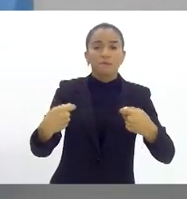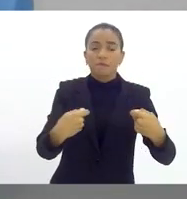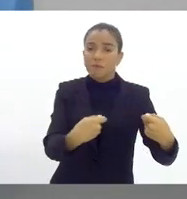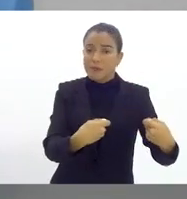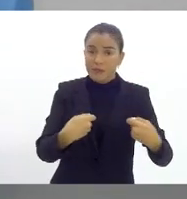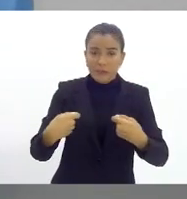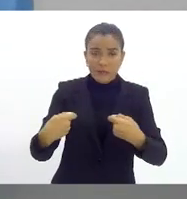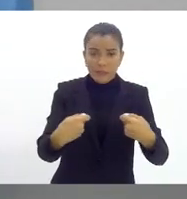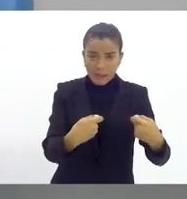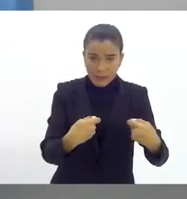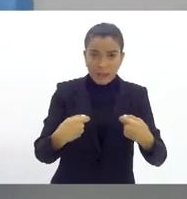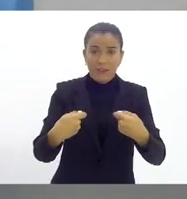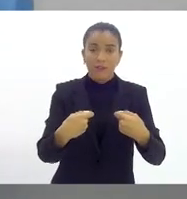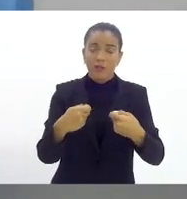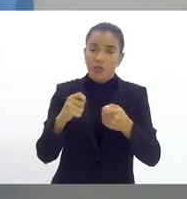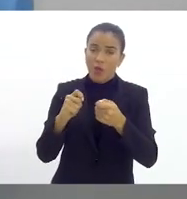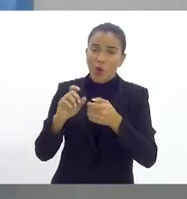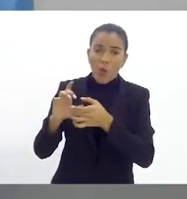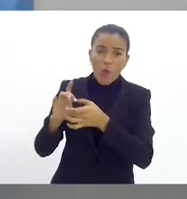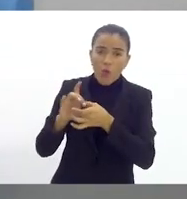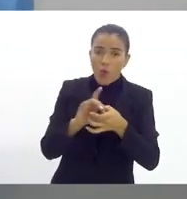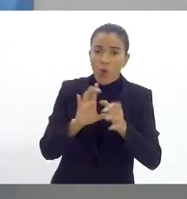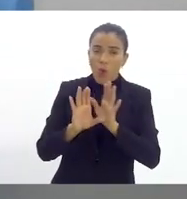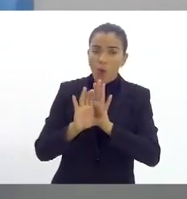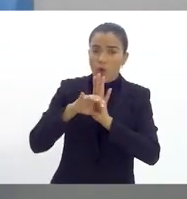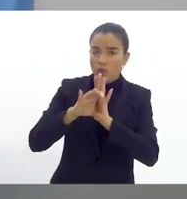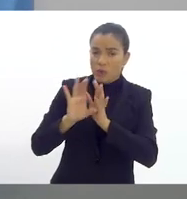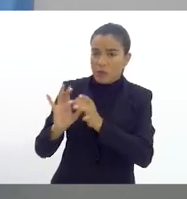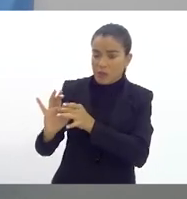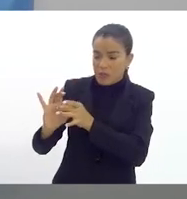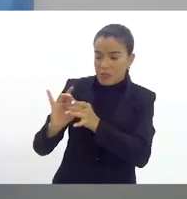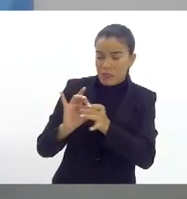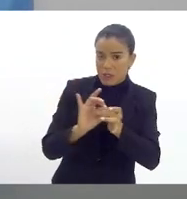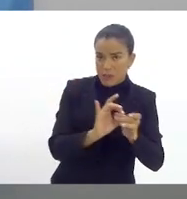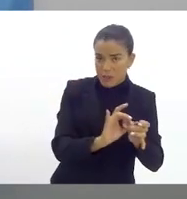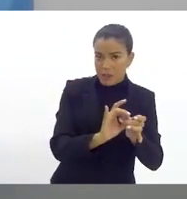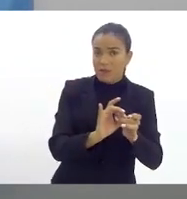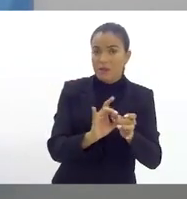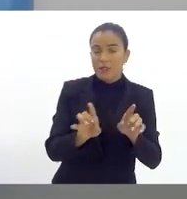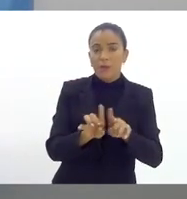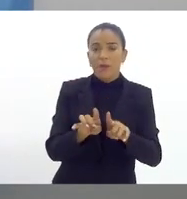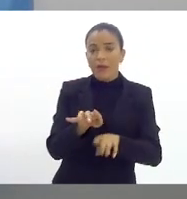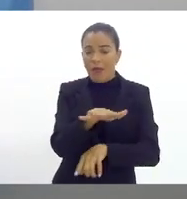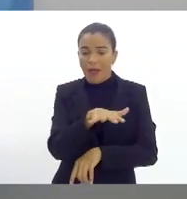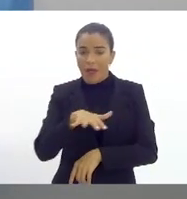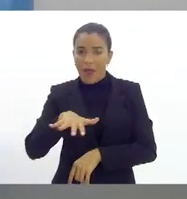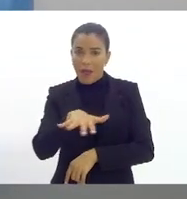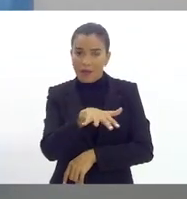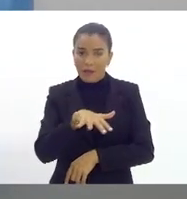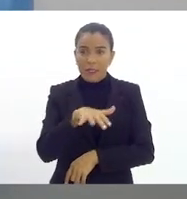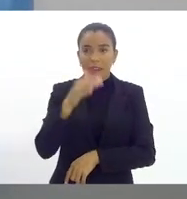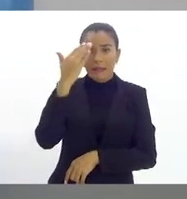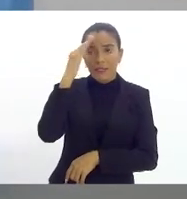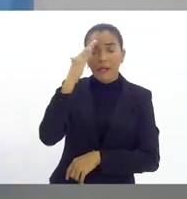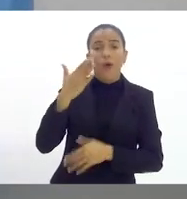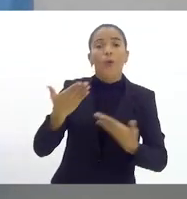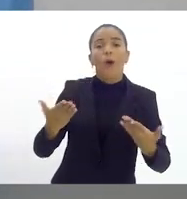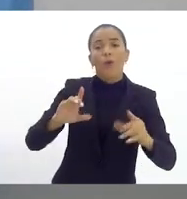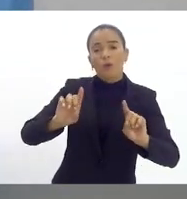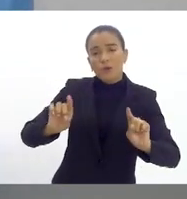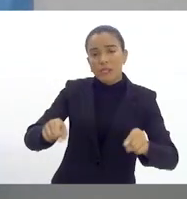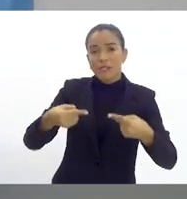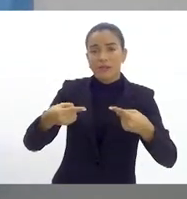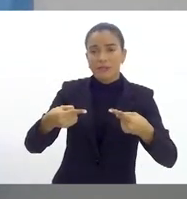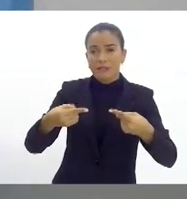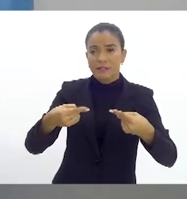aquecer Uma Breve contextualização para compreender o estado atual da arte e entender Quais são os desafios